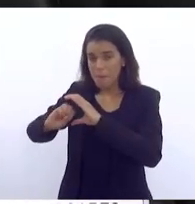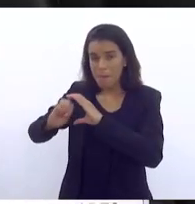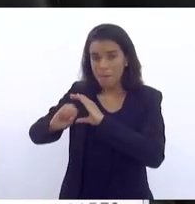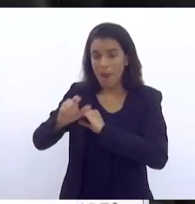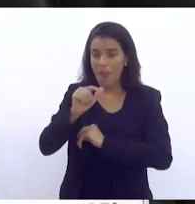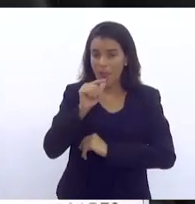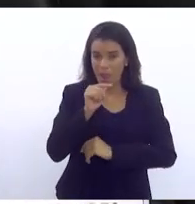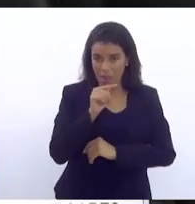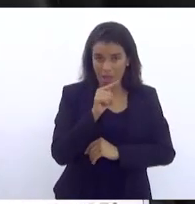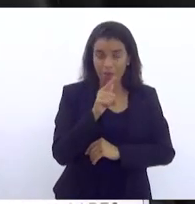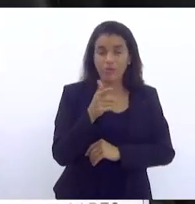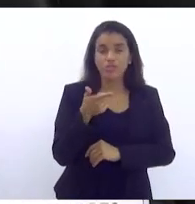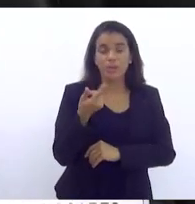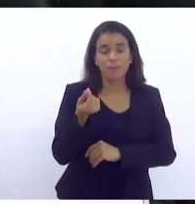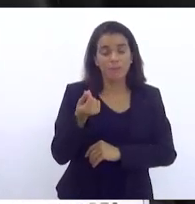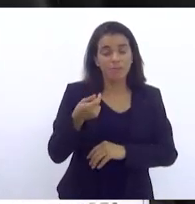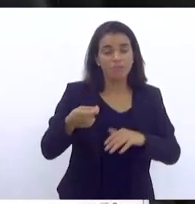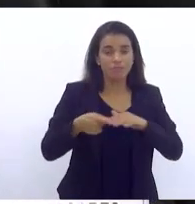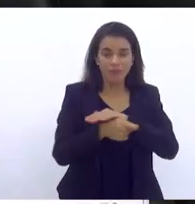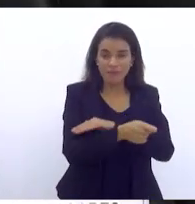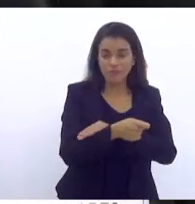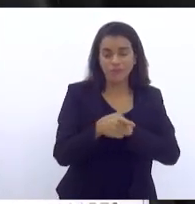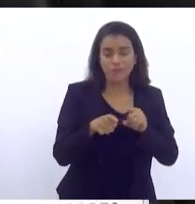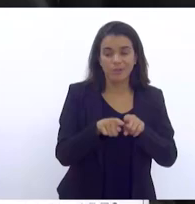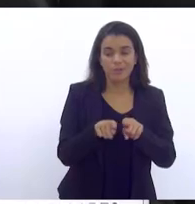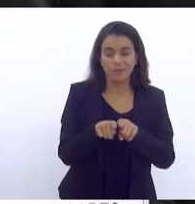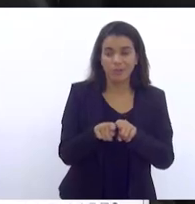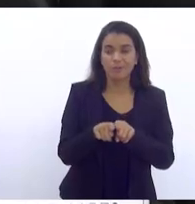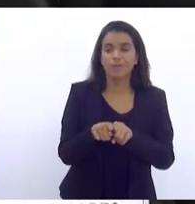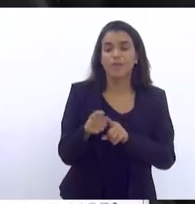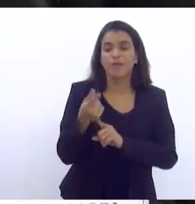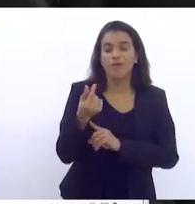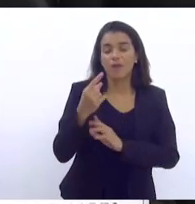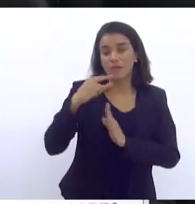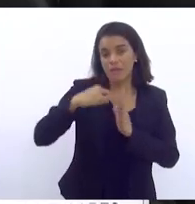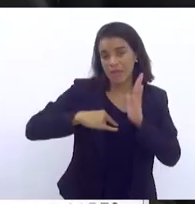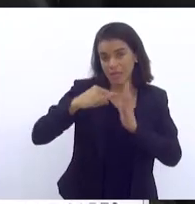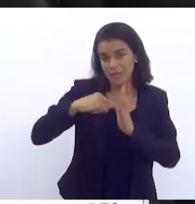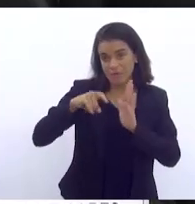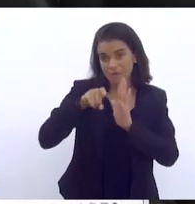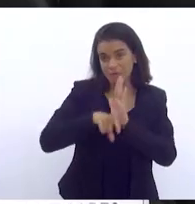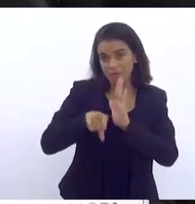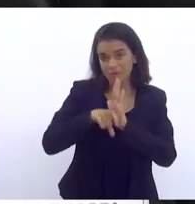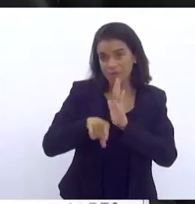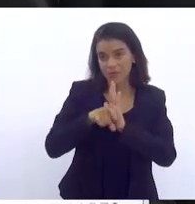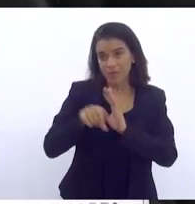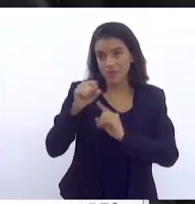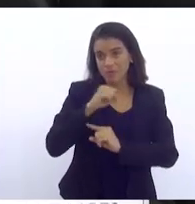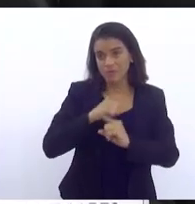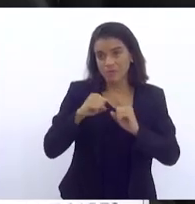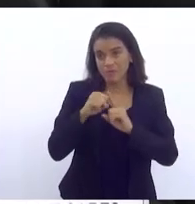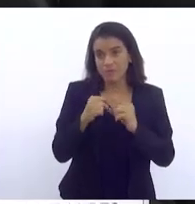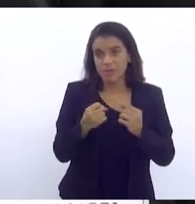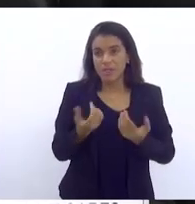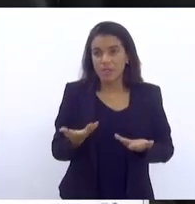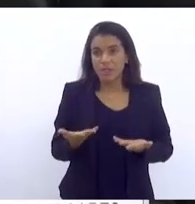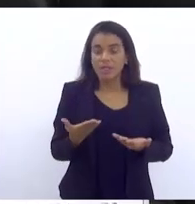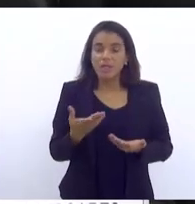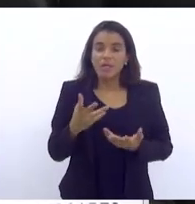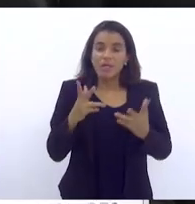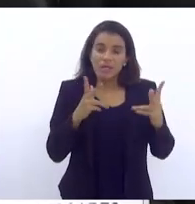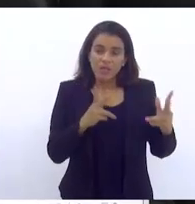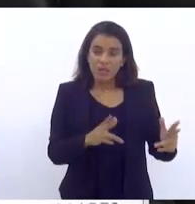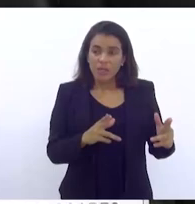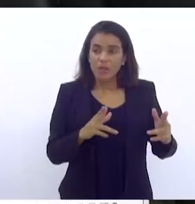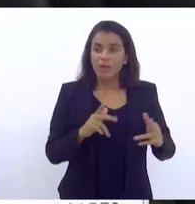investimentos nesse período voltando um pouquinho aí pra tarifa social que foi tanto debatida assim como o colega eu